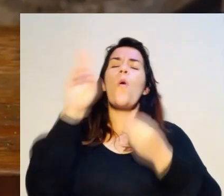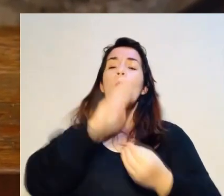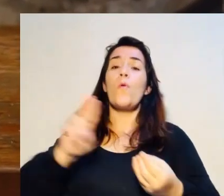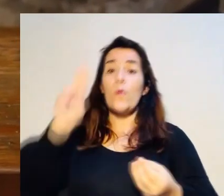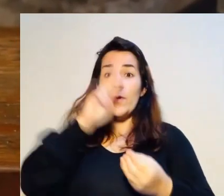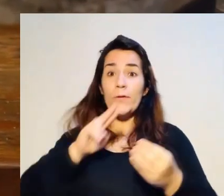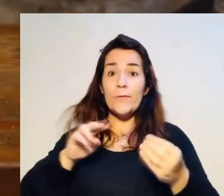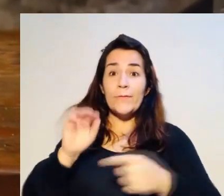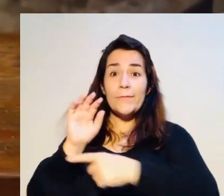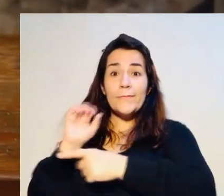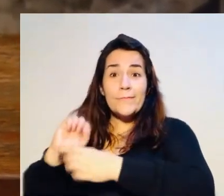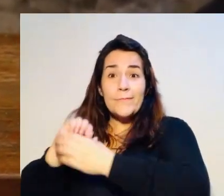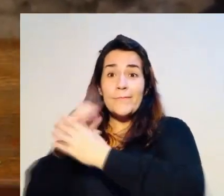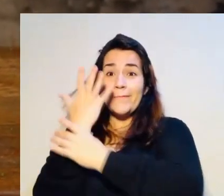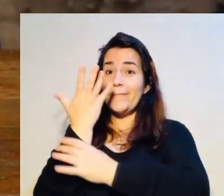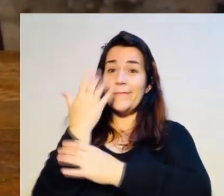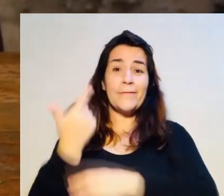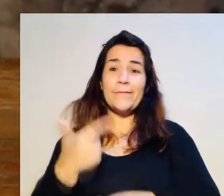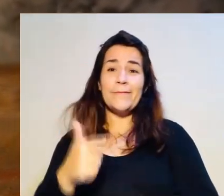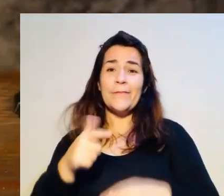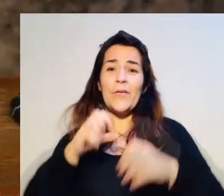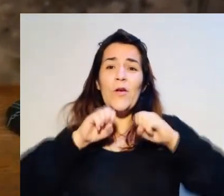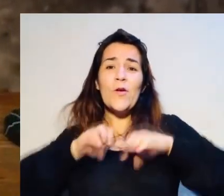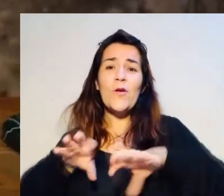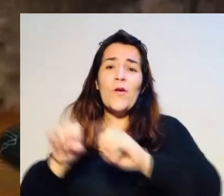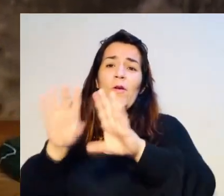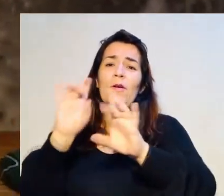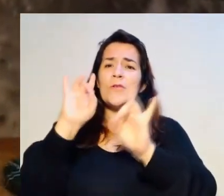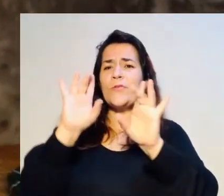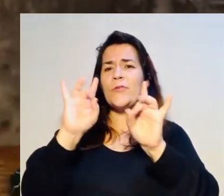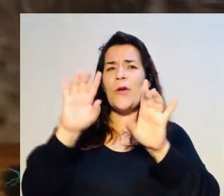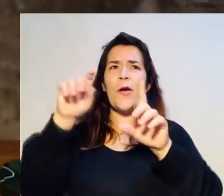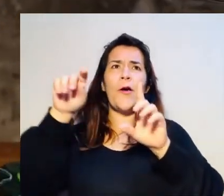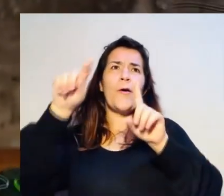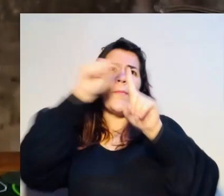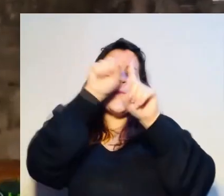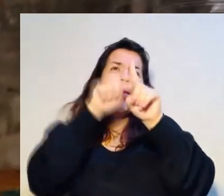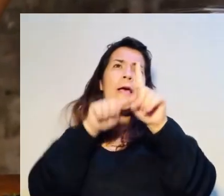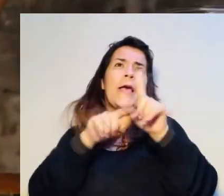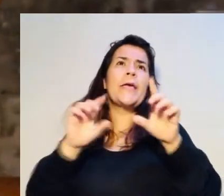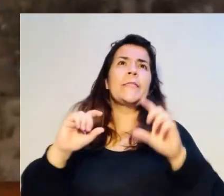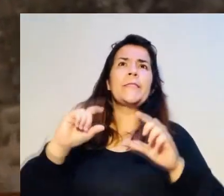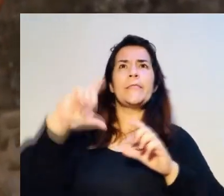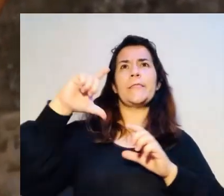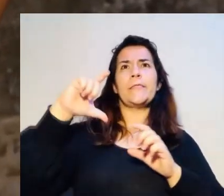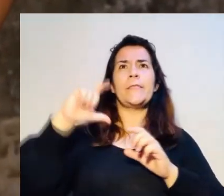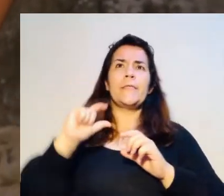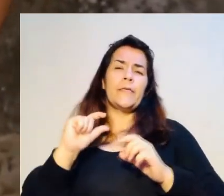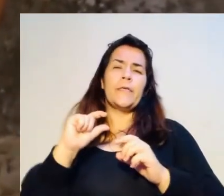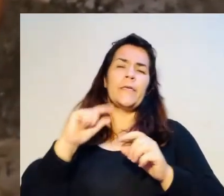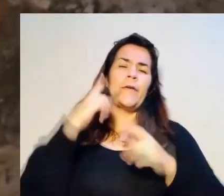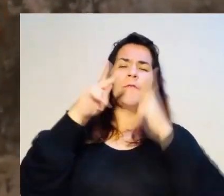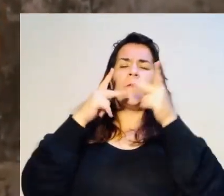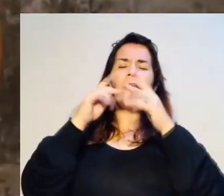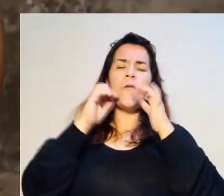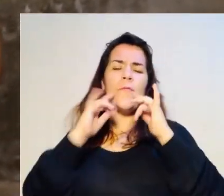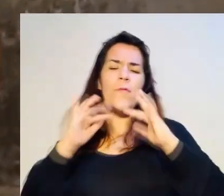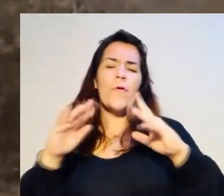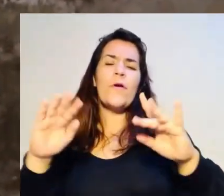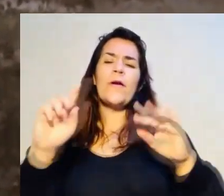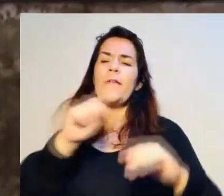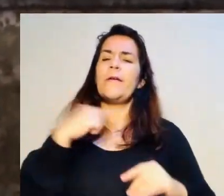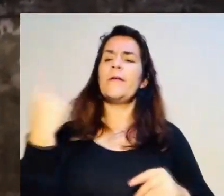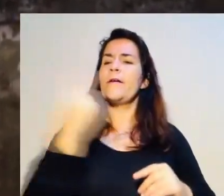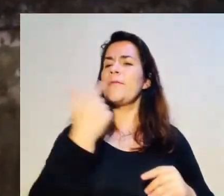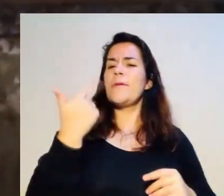plantas, não tinha ali uma instrução muito popular, né? Falava de medidas, falava ali um pouquinho